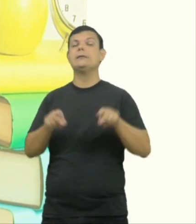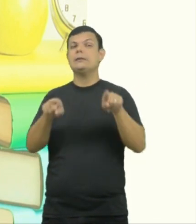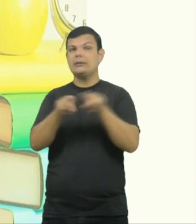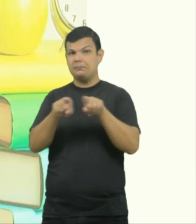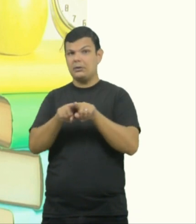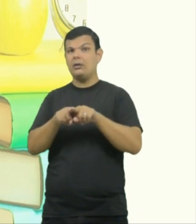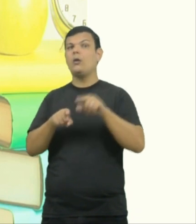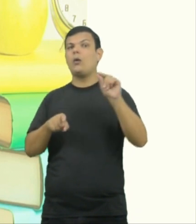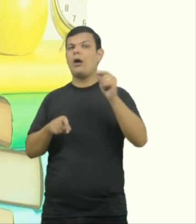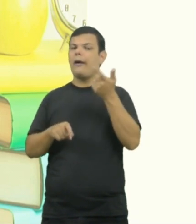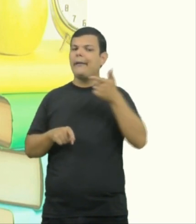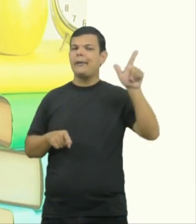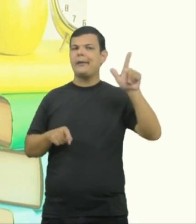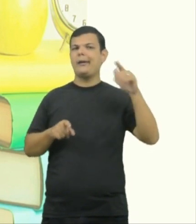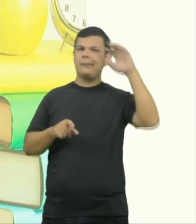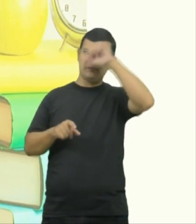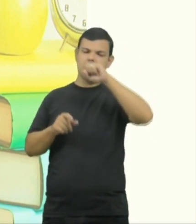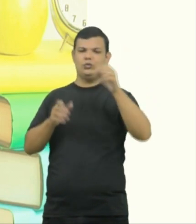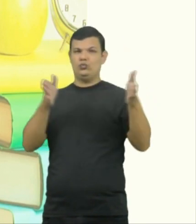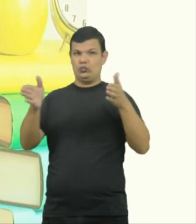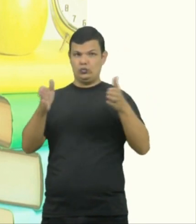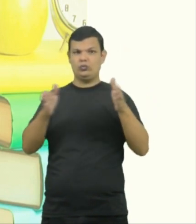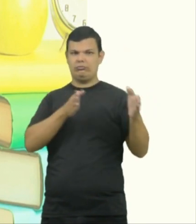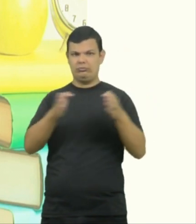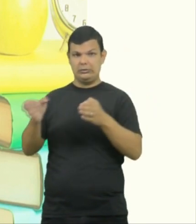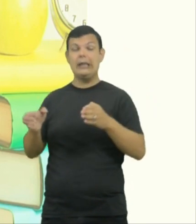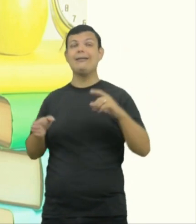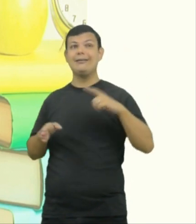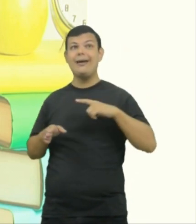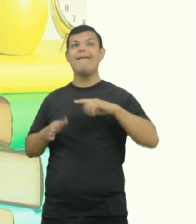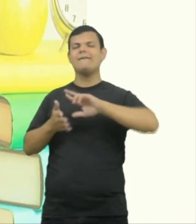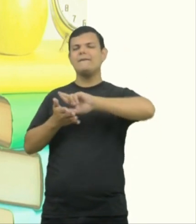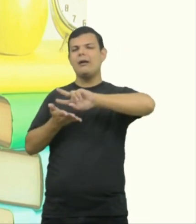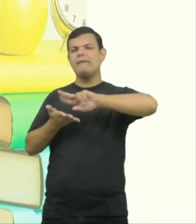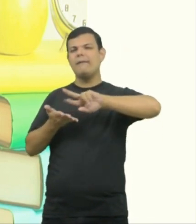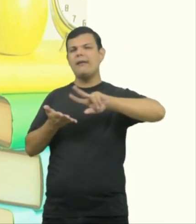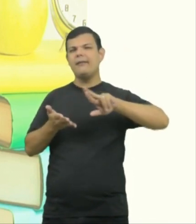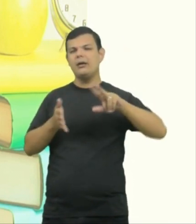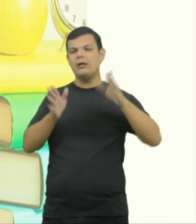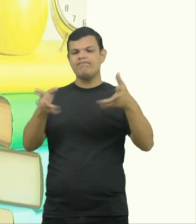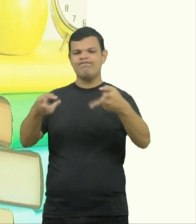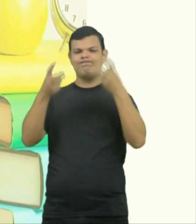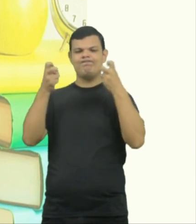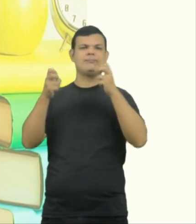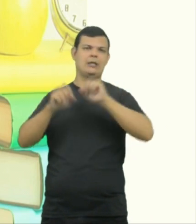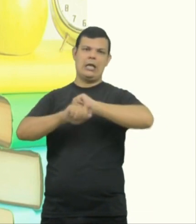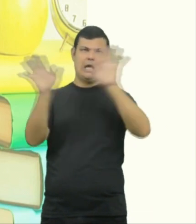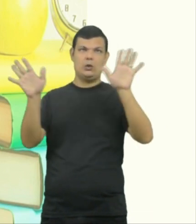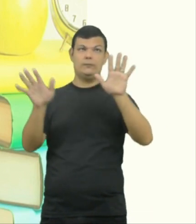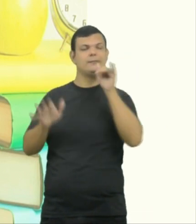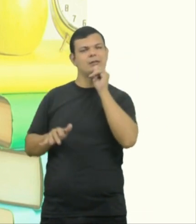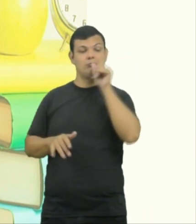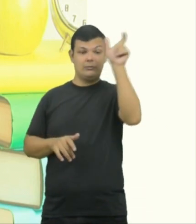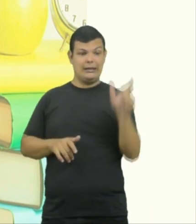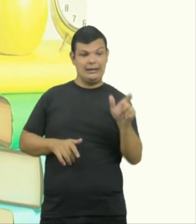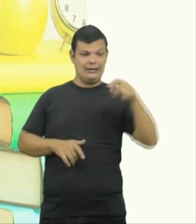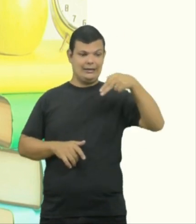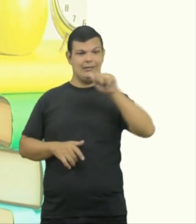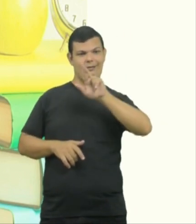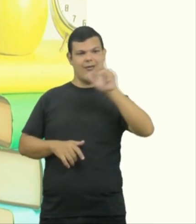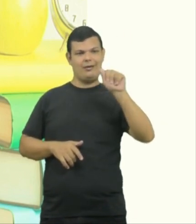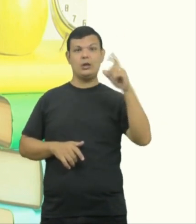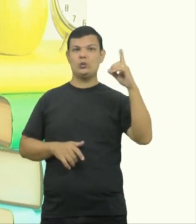comigo. Além da questão estrutural, os gêneros narrativos têm elementos muito bem definidos. O primeiro é o narrador. O